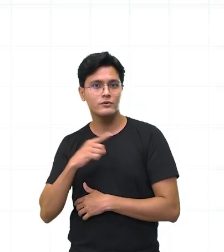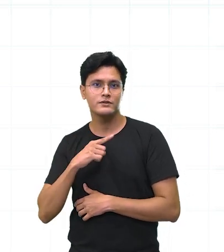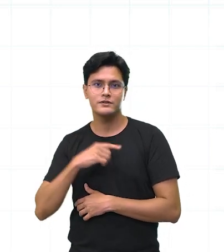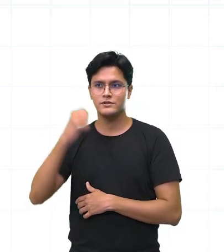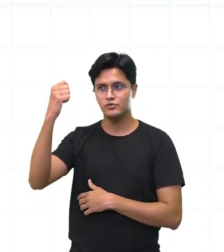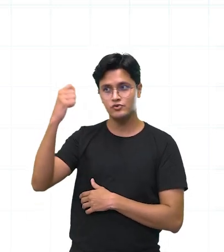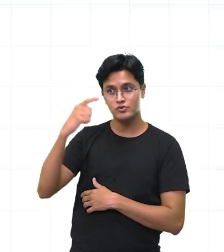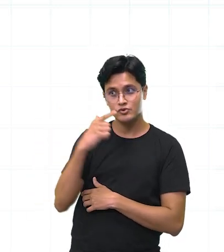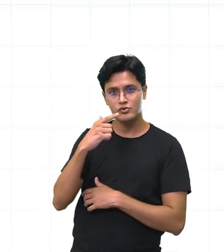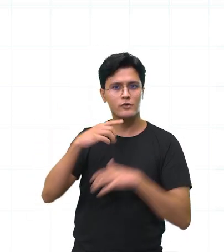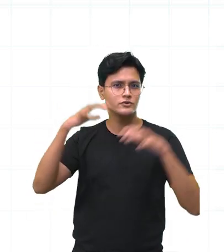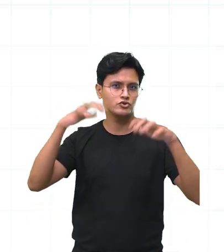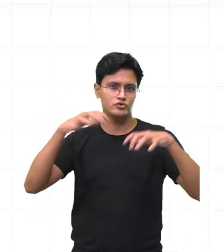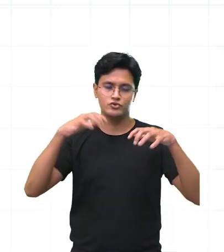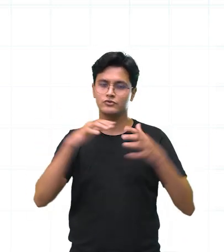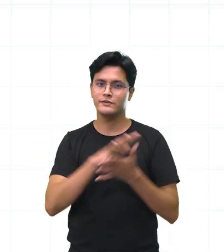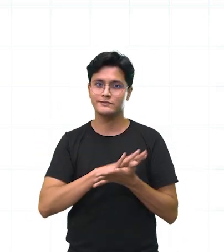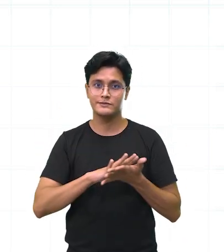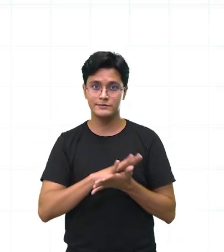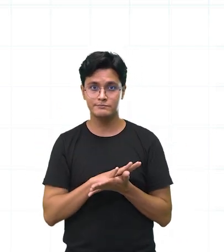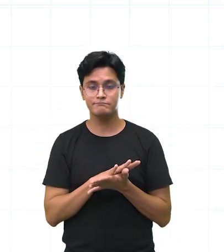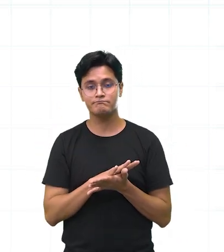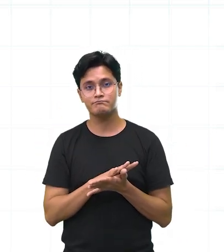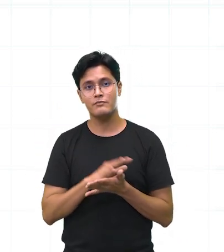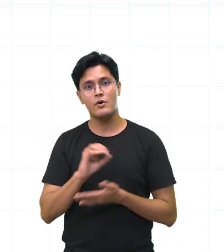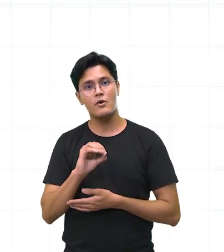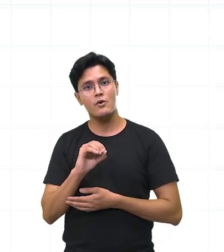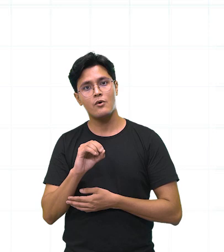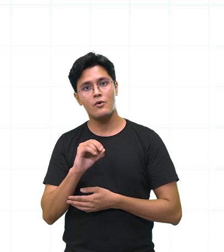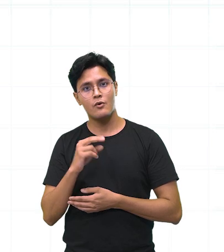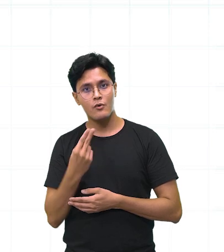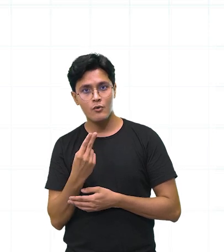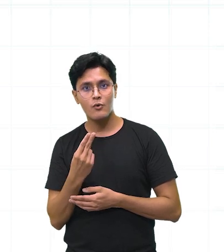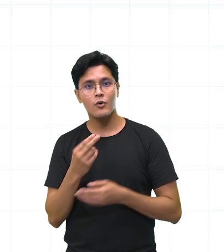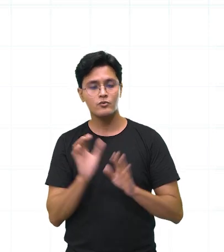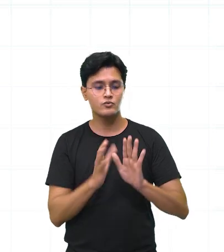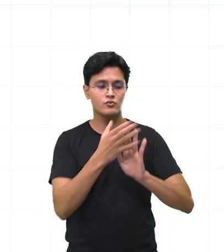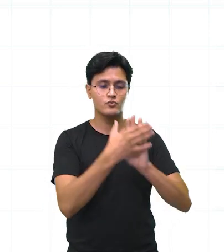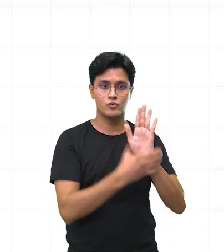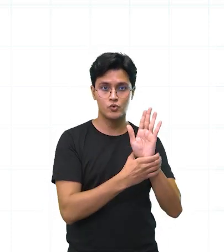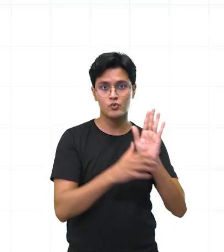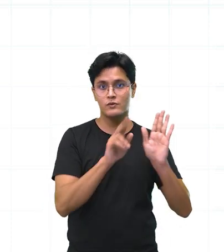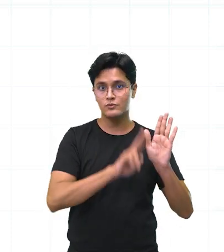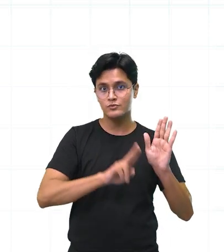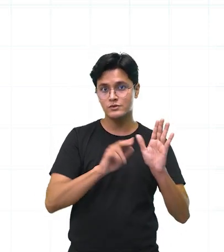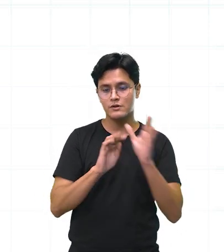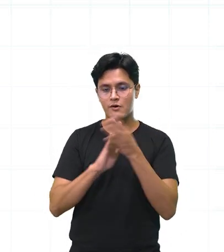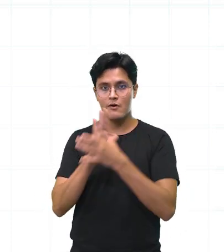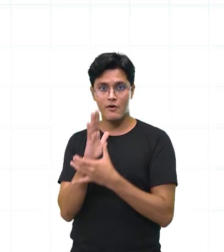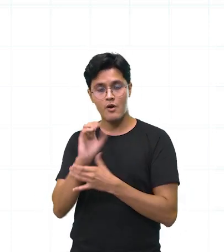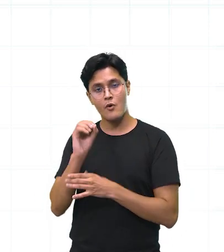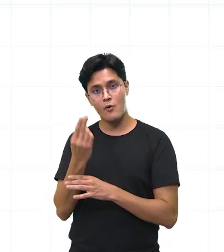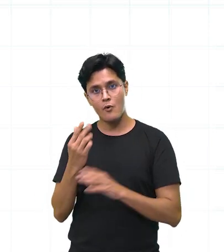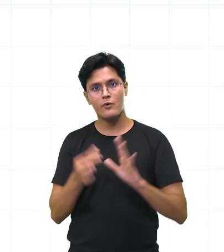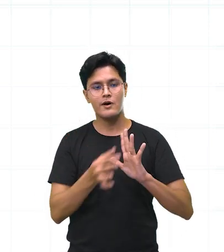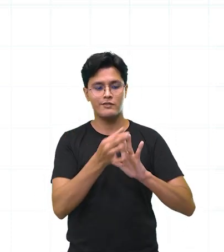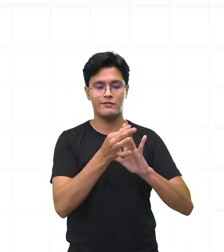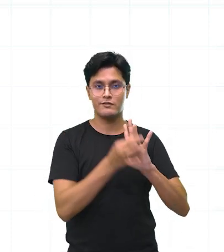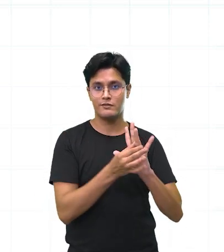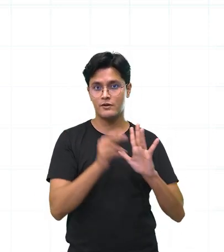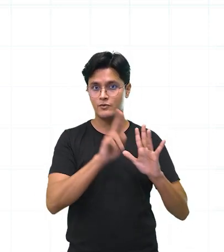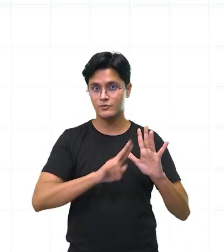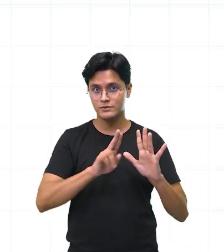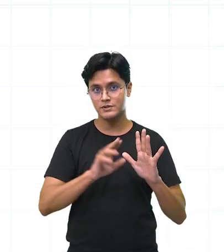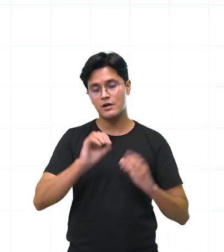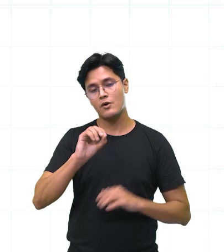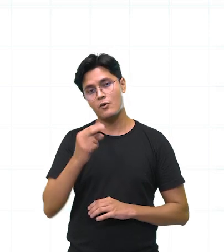sol e não se tem chuva. Ou se calça a luva ou se põe um anel. Ou se